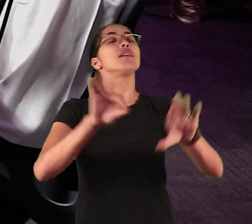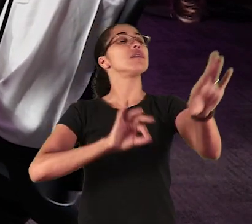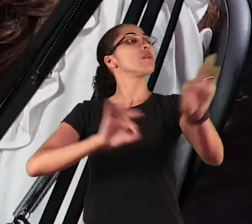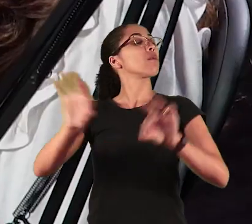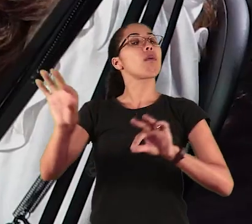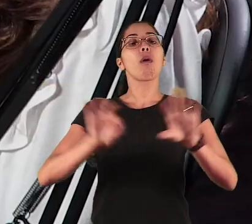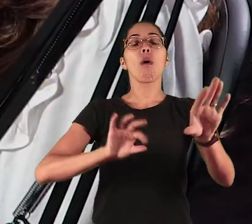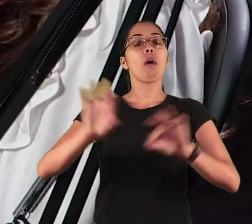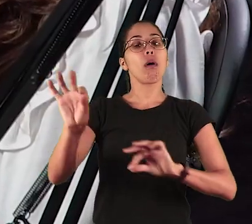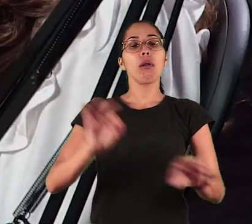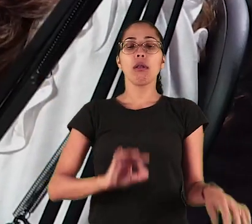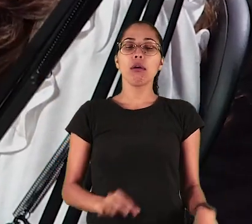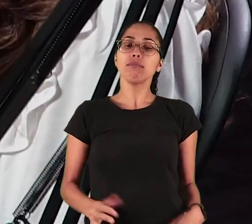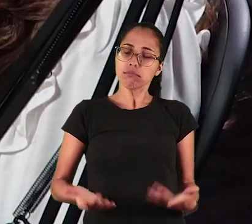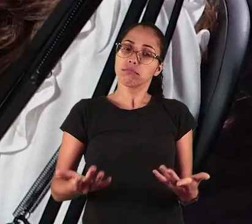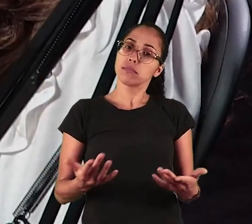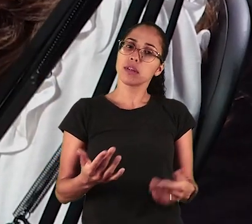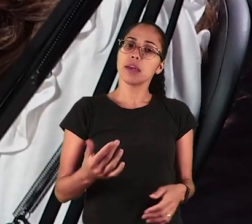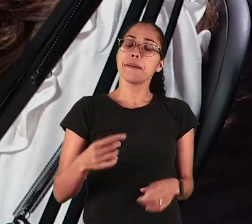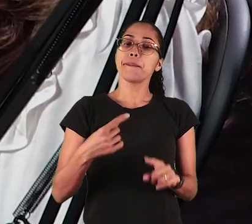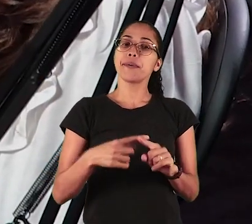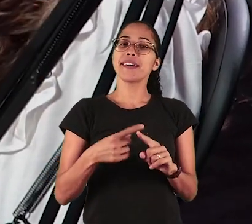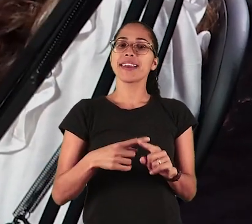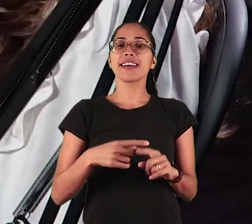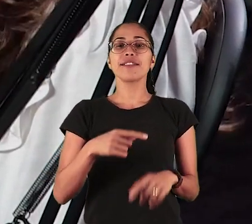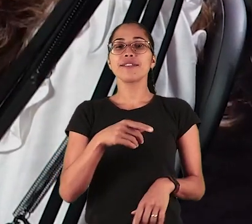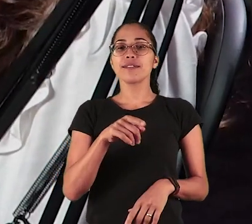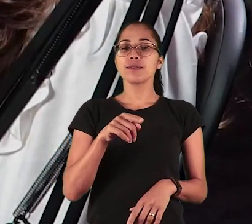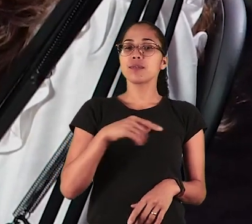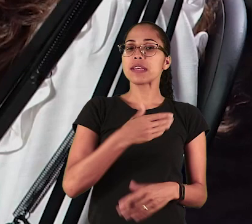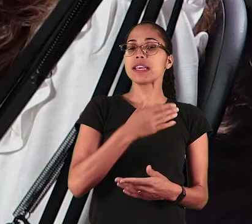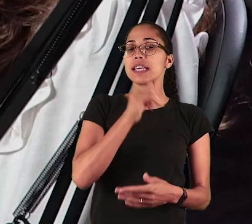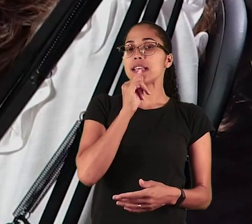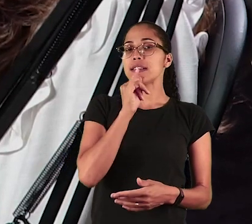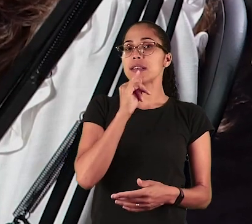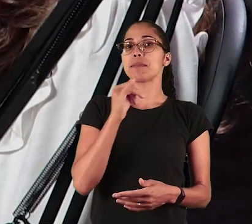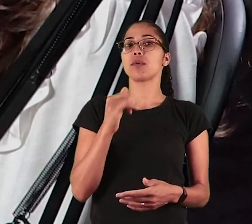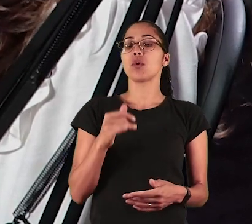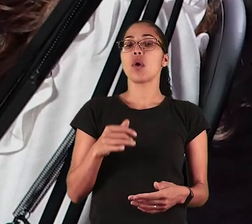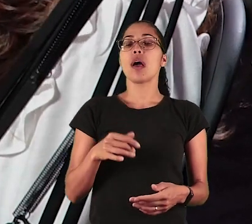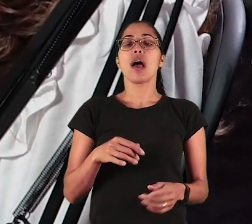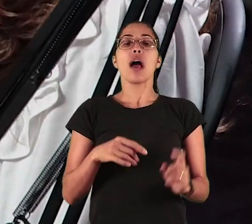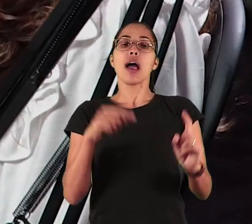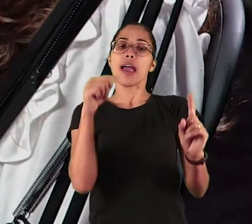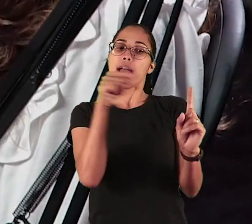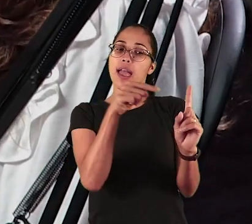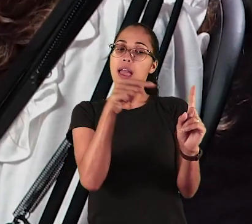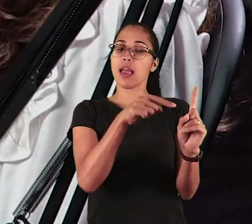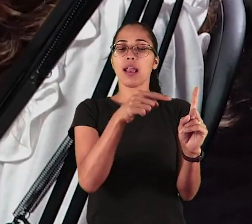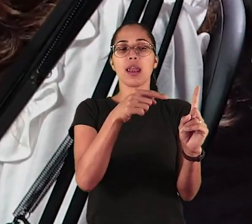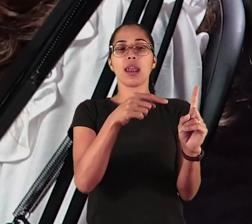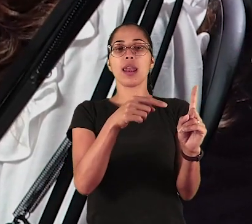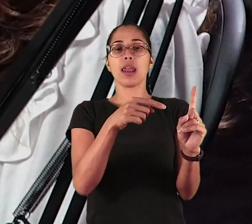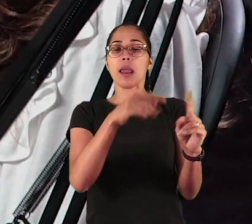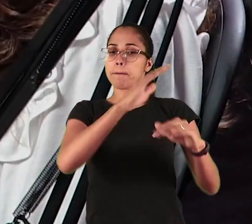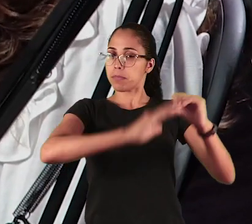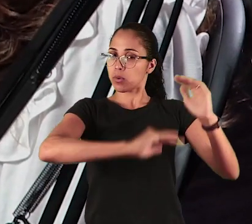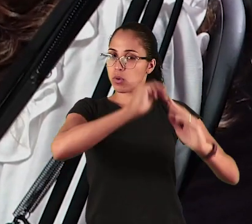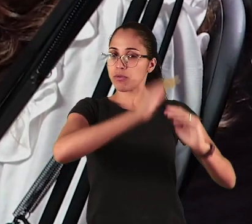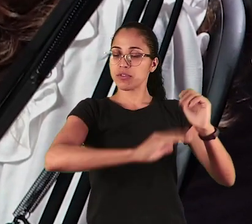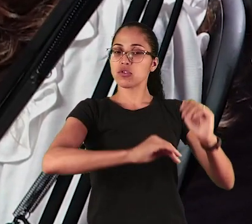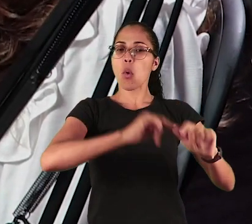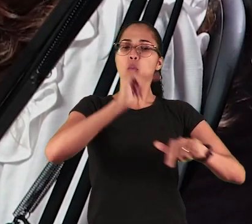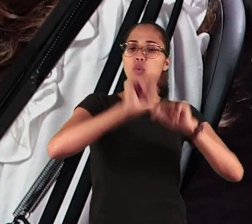tá na sua carreira você tem um grau de maturidade que não se compara mais alongar-se o quanto que é essa profissional Tá entregando para